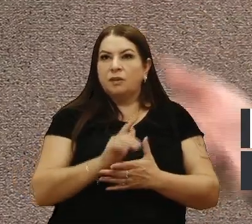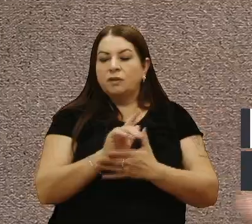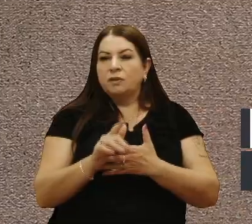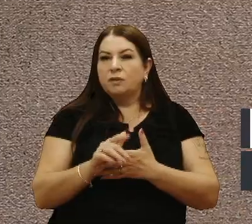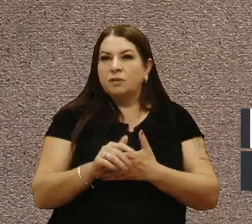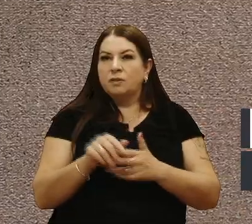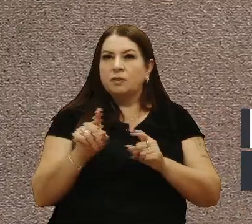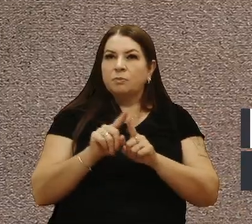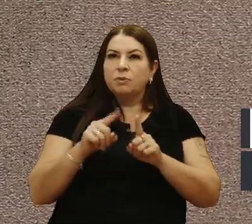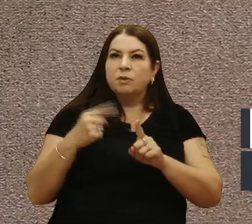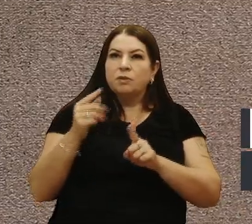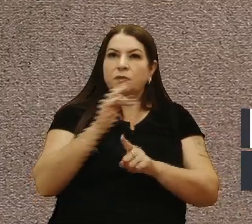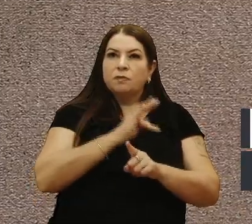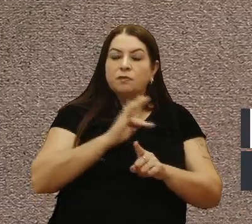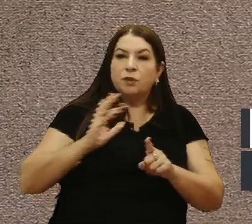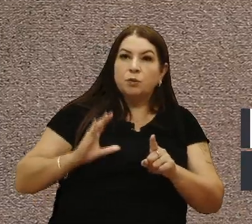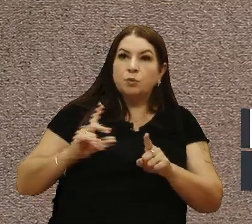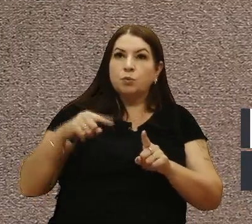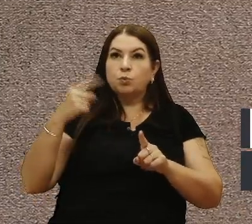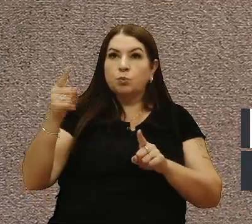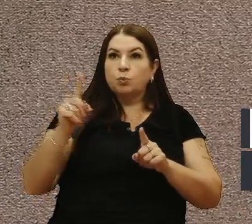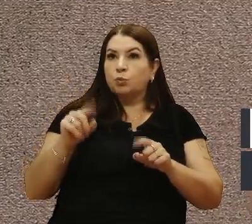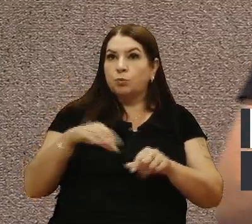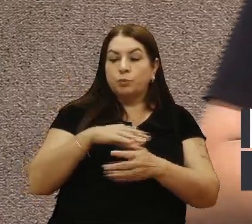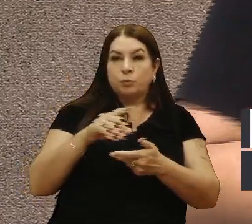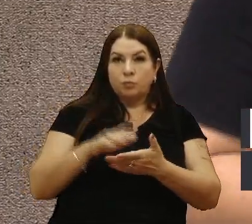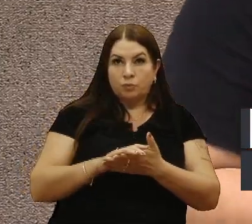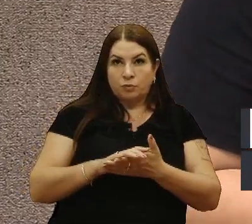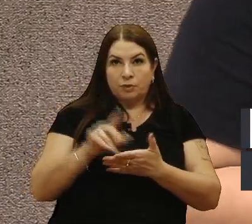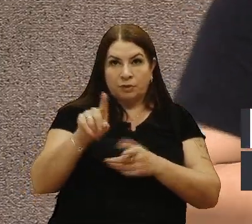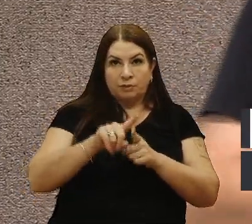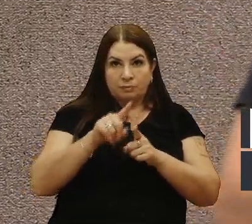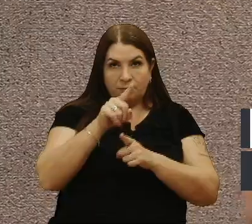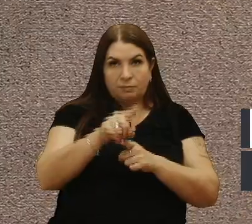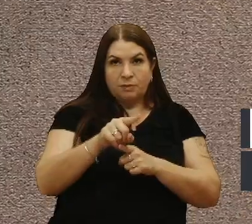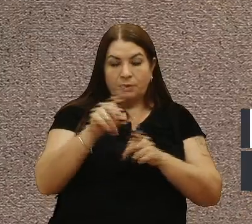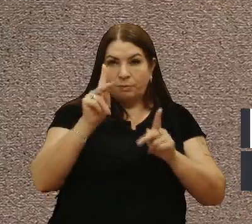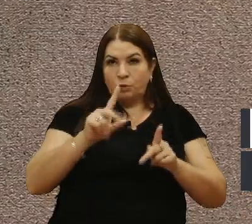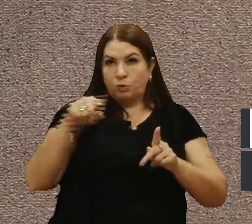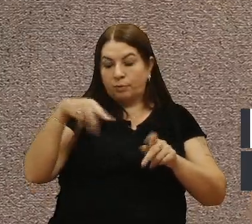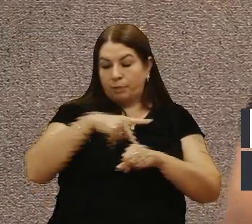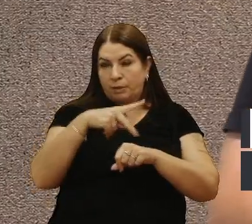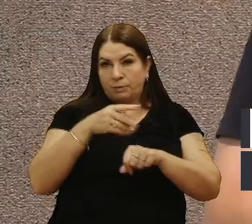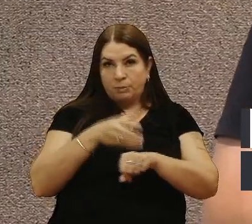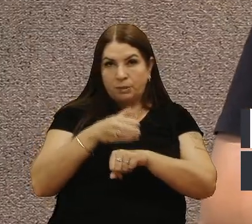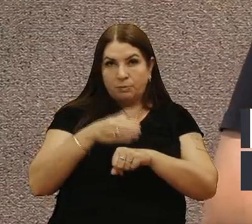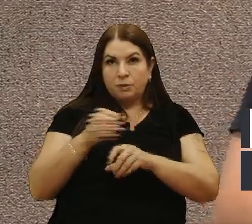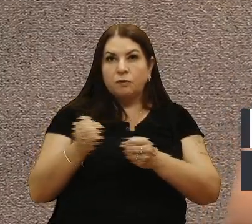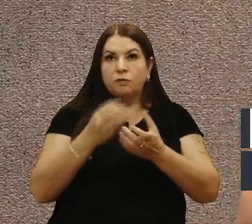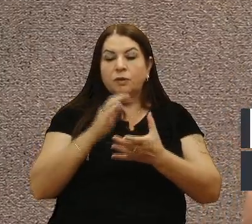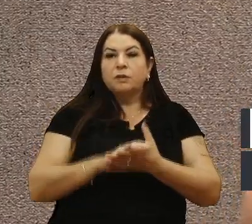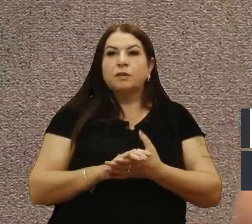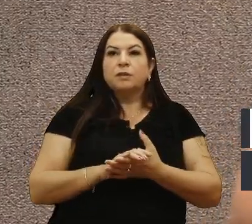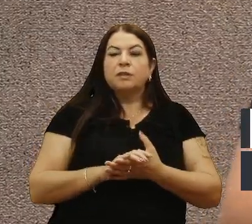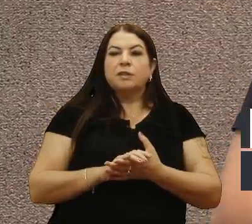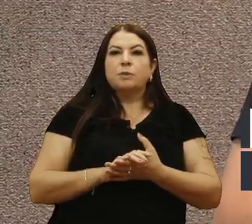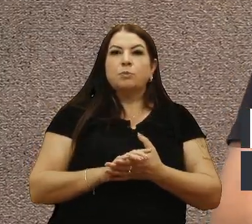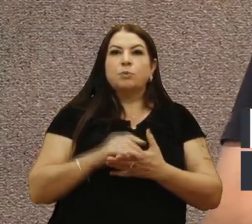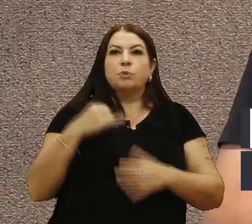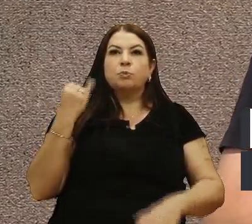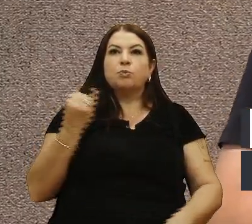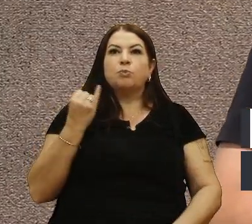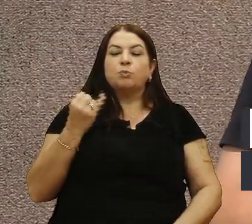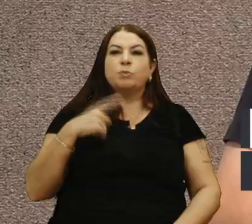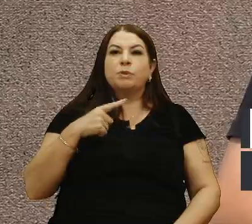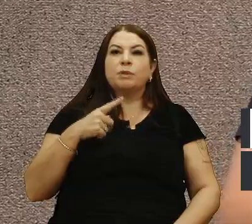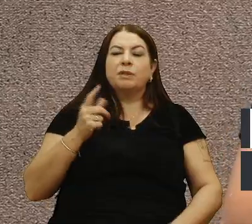Gonçalvense, a pessoa que está em Flores da Cunha, até a pessoa que está do outro lado do mundo. Como foi o caso, nós temos aí pessoas vindo de outros países para participar da nossa festa. Então, é muito importante, se nós